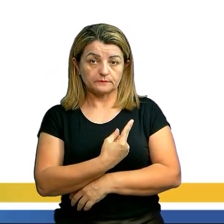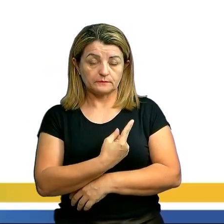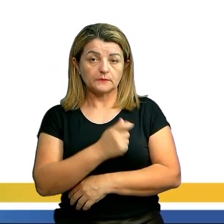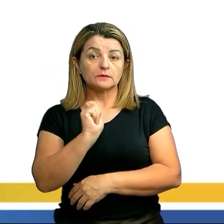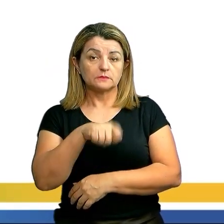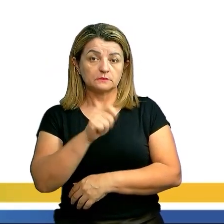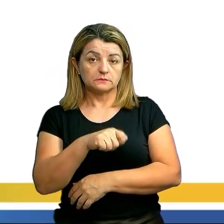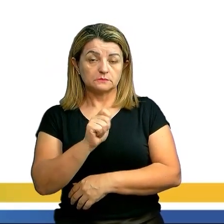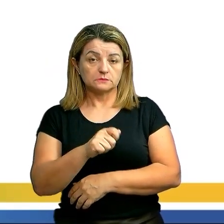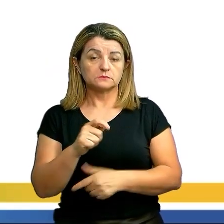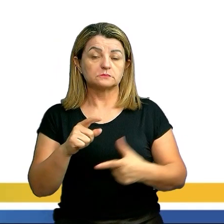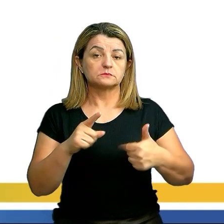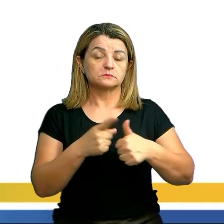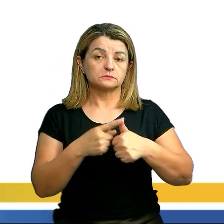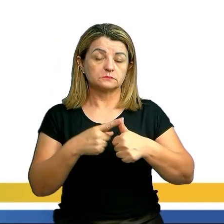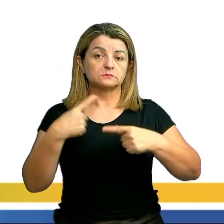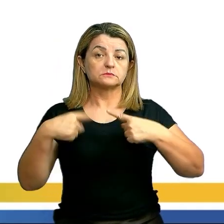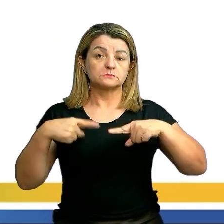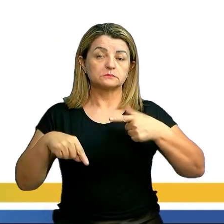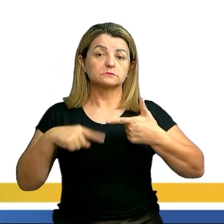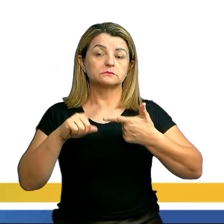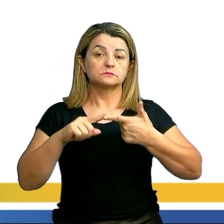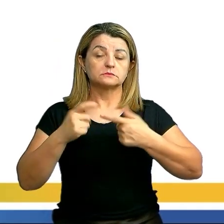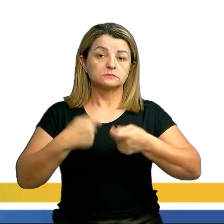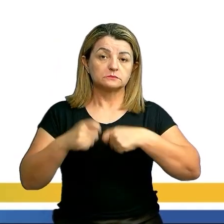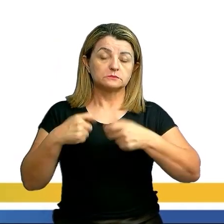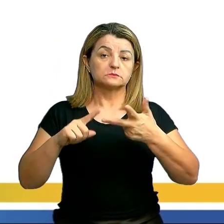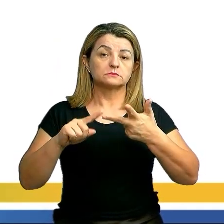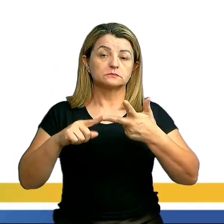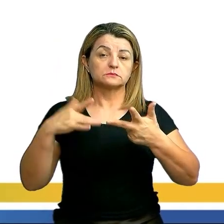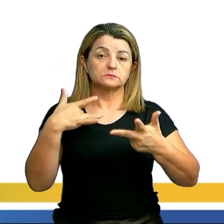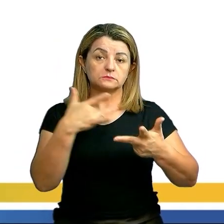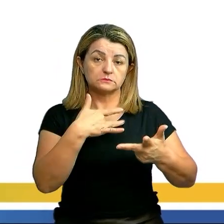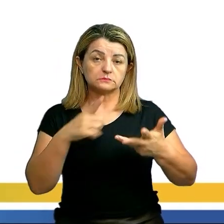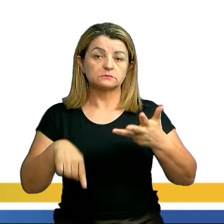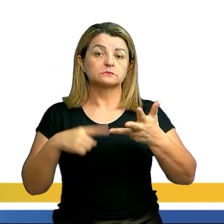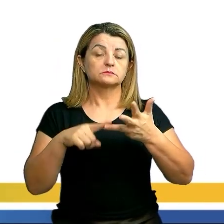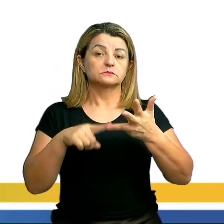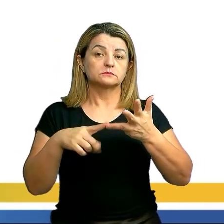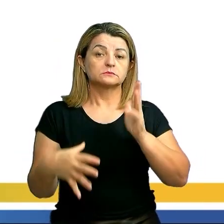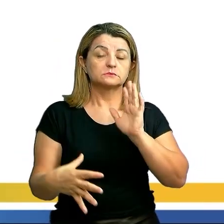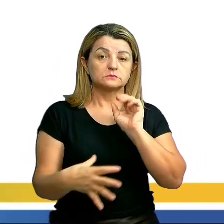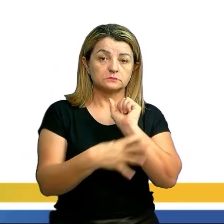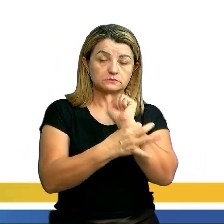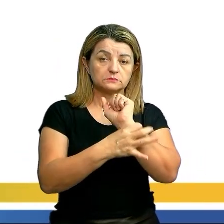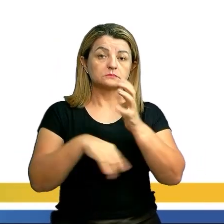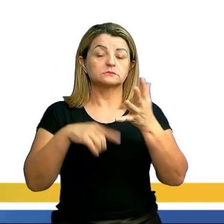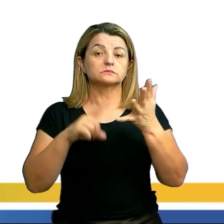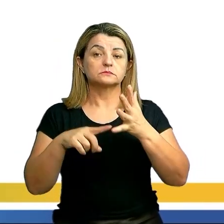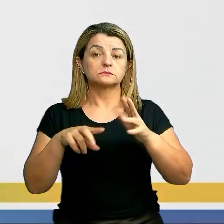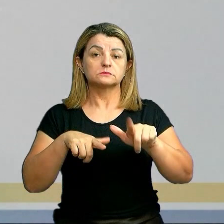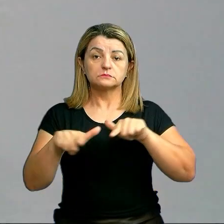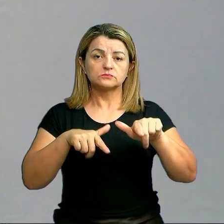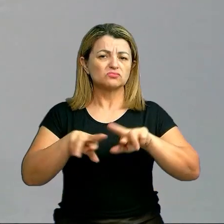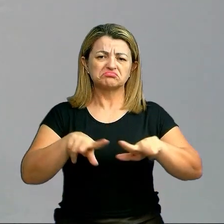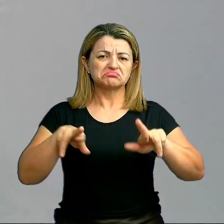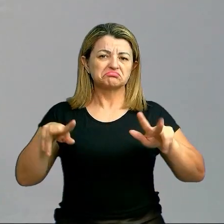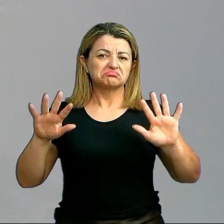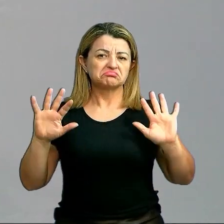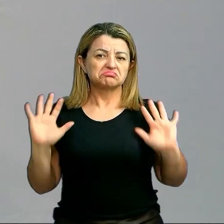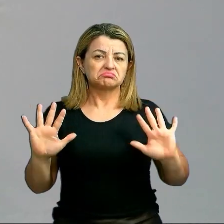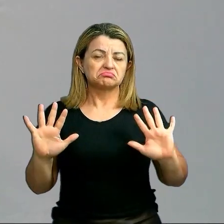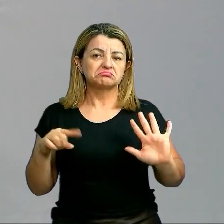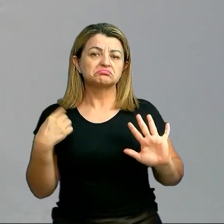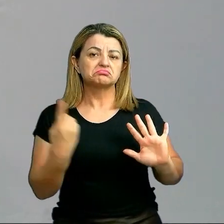podem ser sobre política, sobre economia, sobre saúde, sobre segurança, sobre trabalho e etc. O que é que a gente